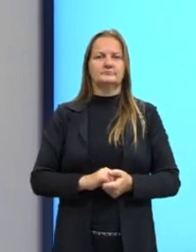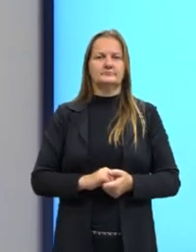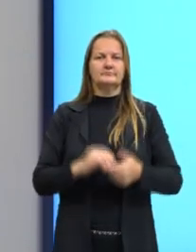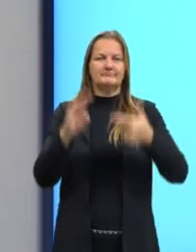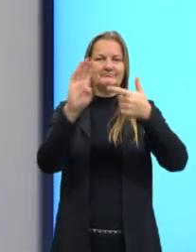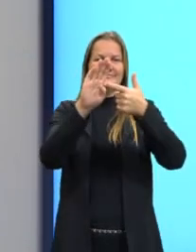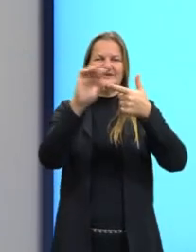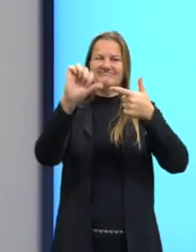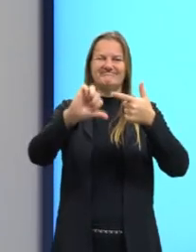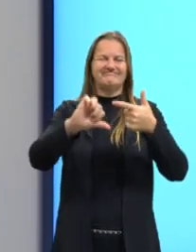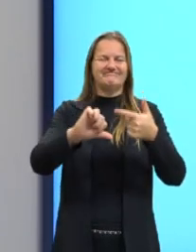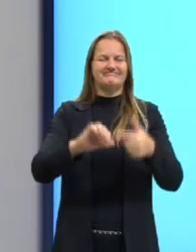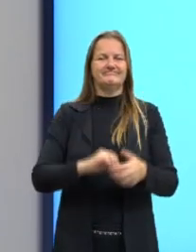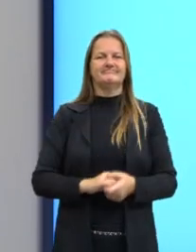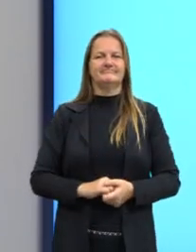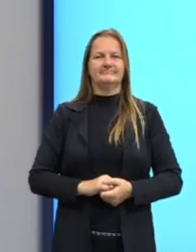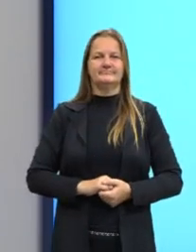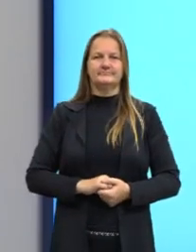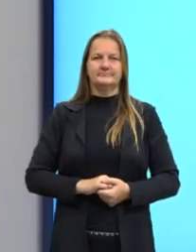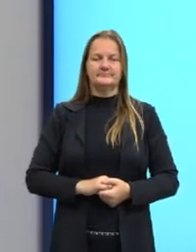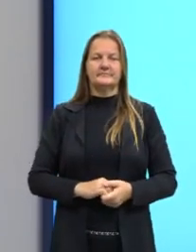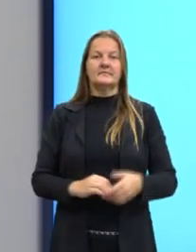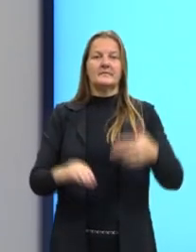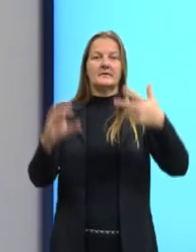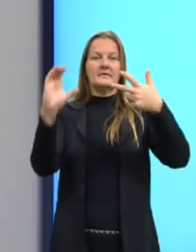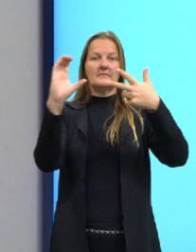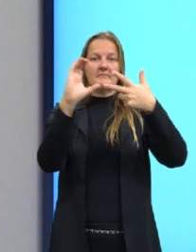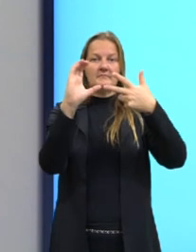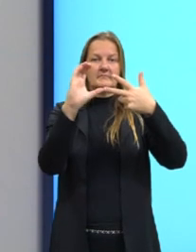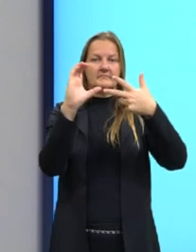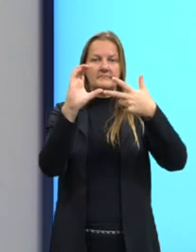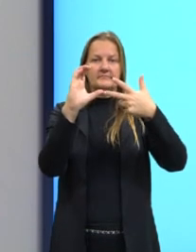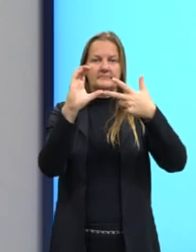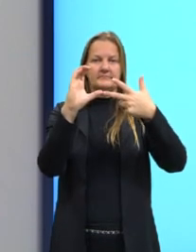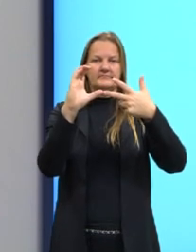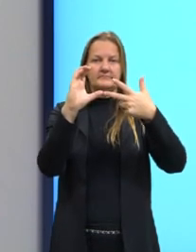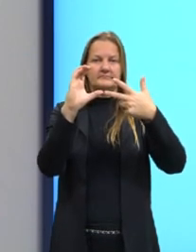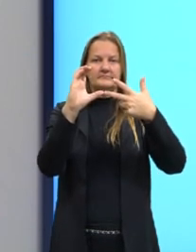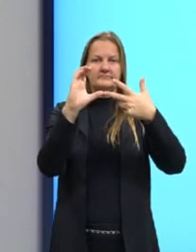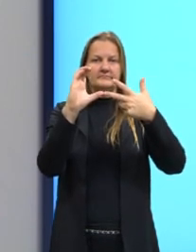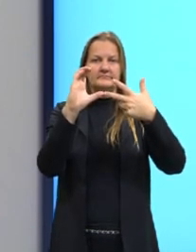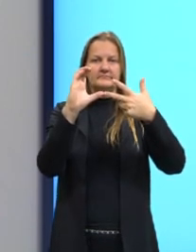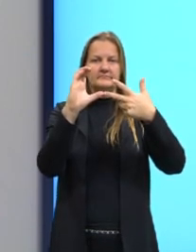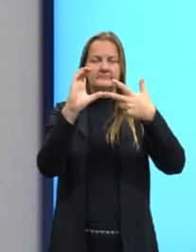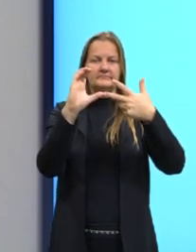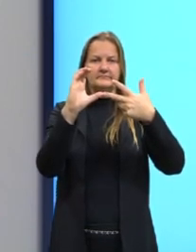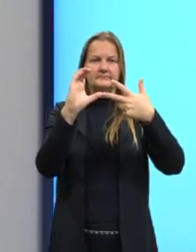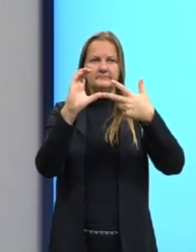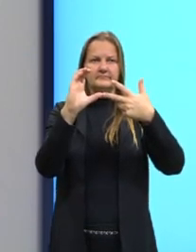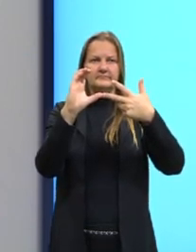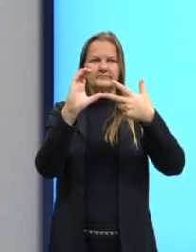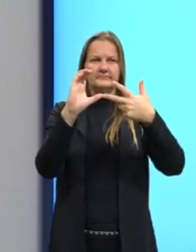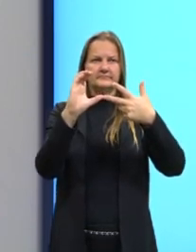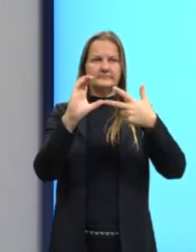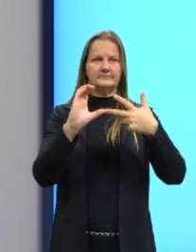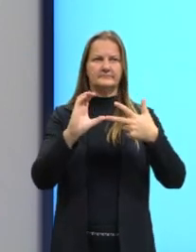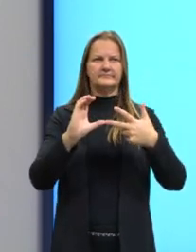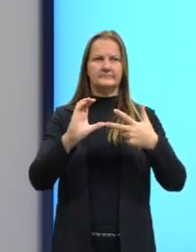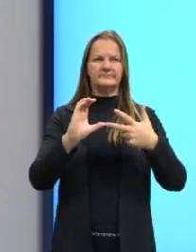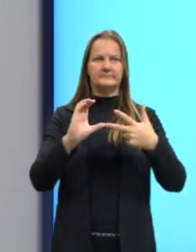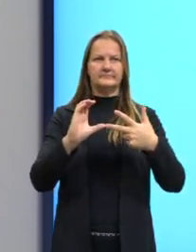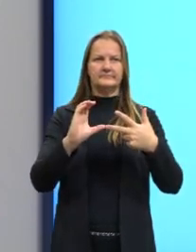a afirmação B é uma afirmação incorreta e vamos para a terceira afirmação